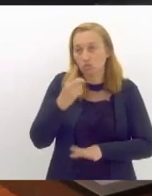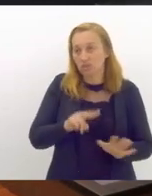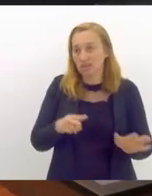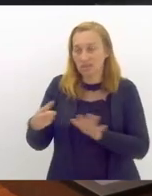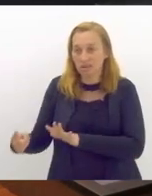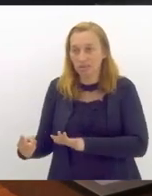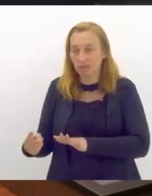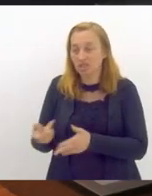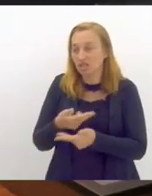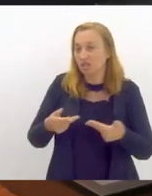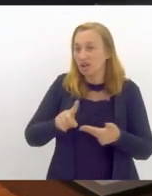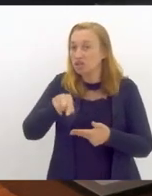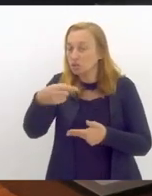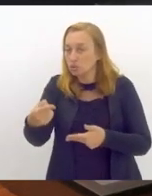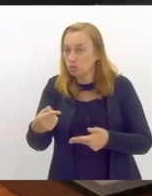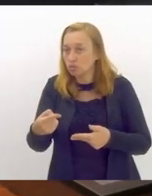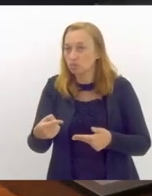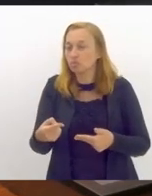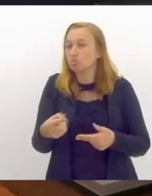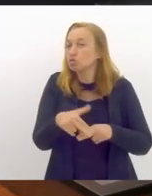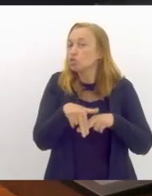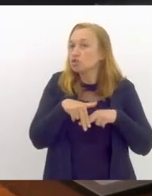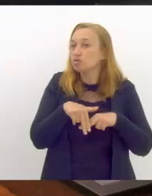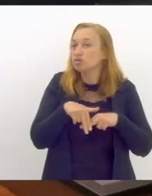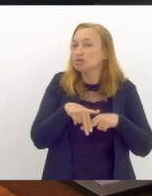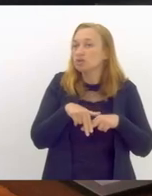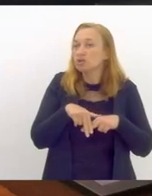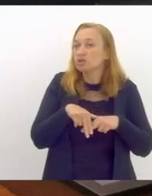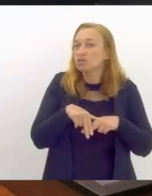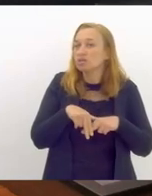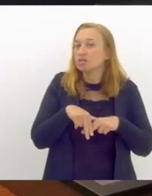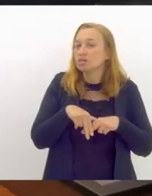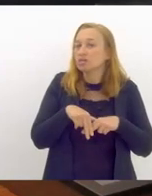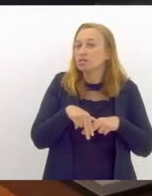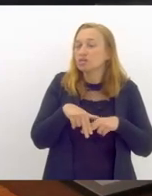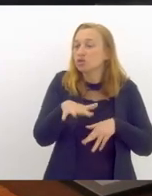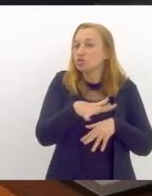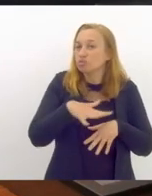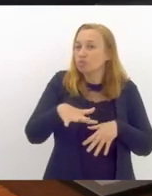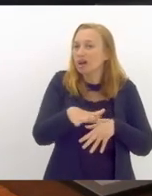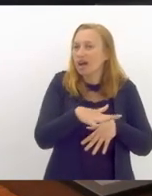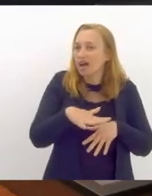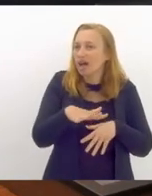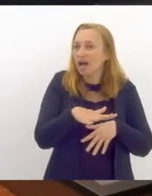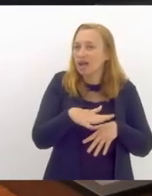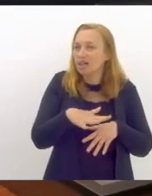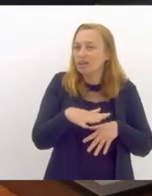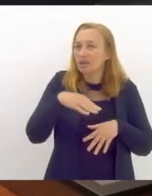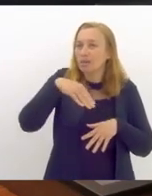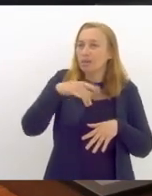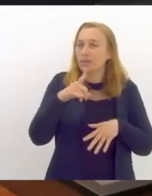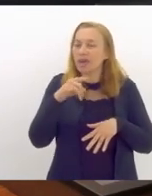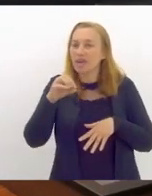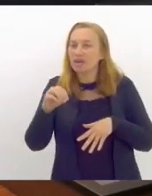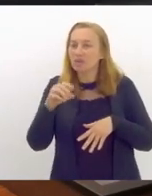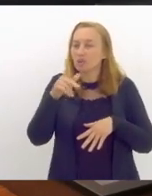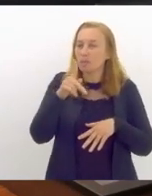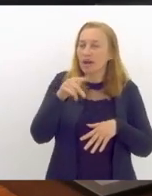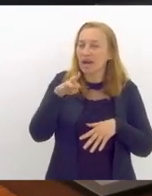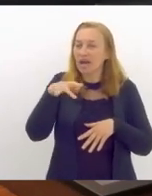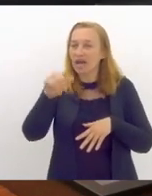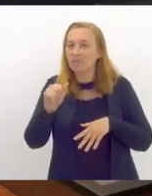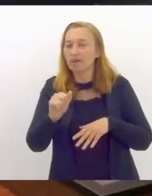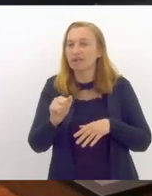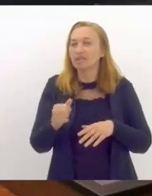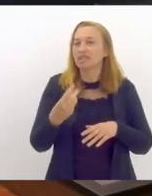ONG não sei quantos aí por conta de uma reclassificação de uma área do médio Paraíba São 13 municípios